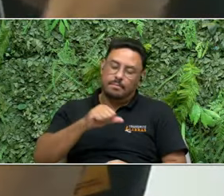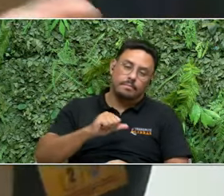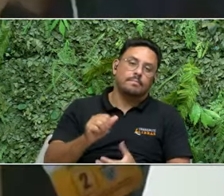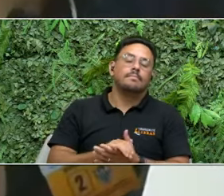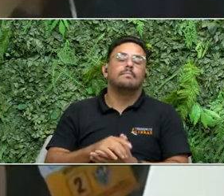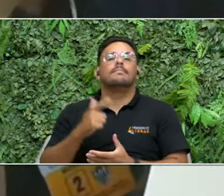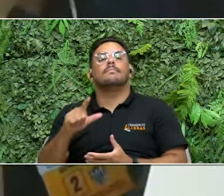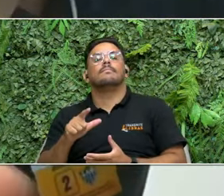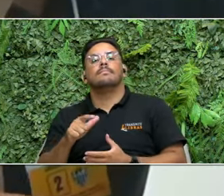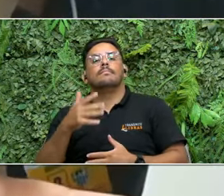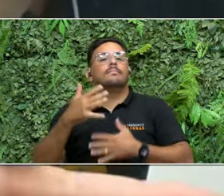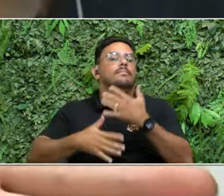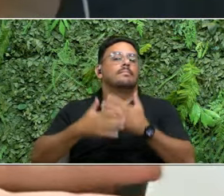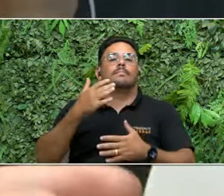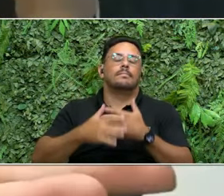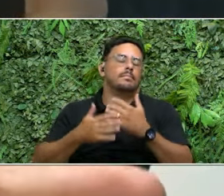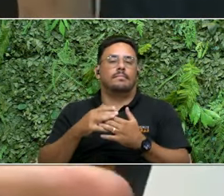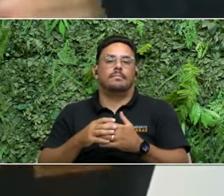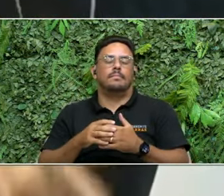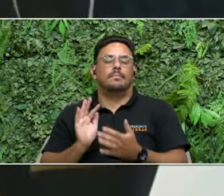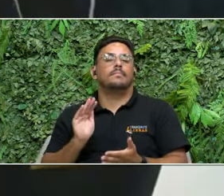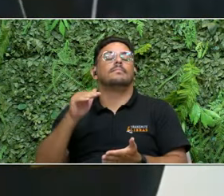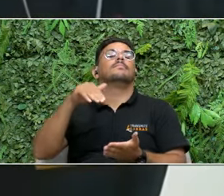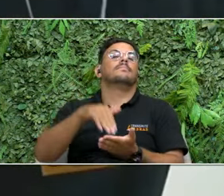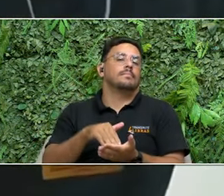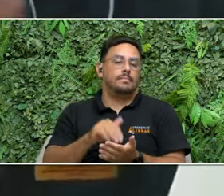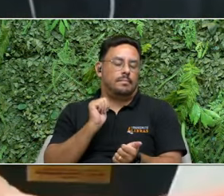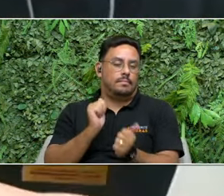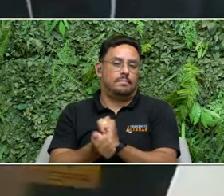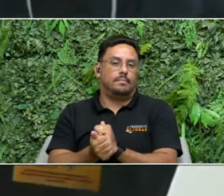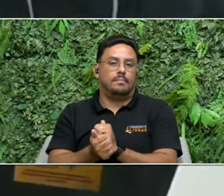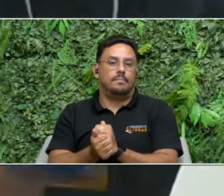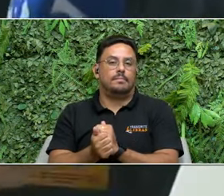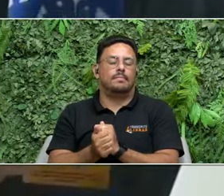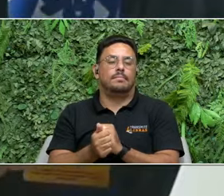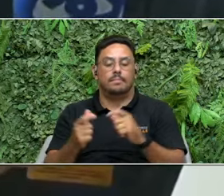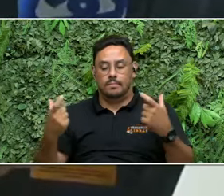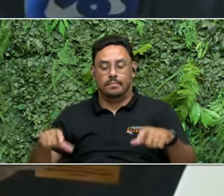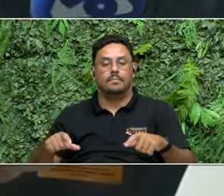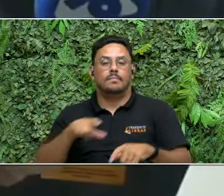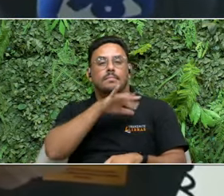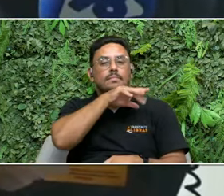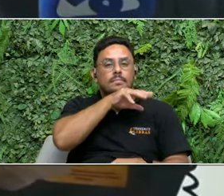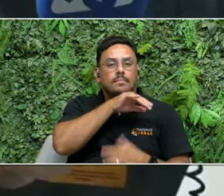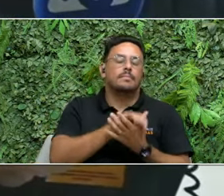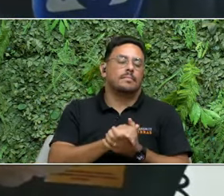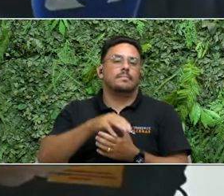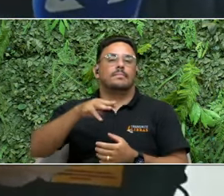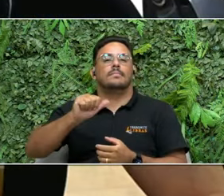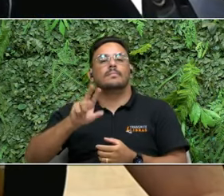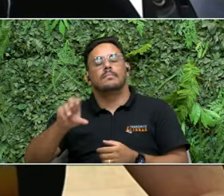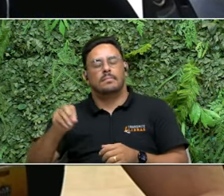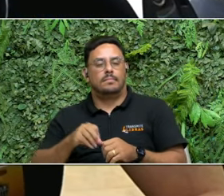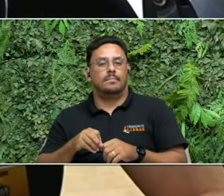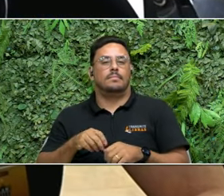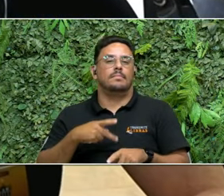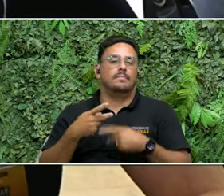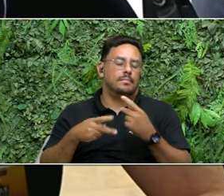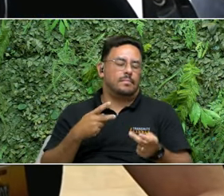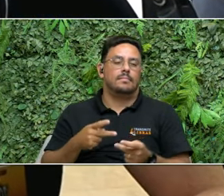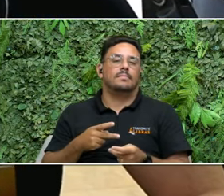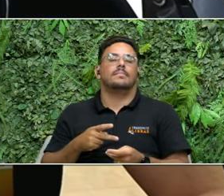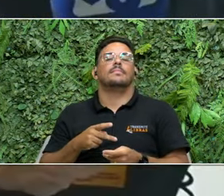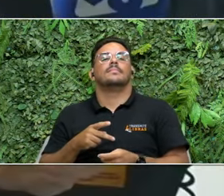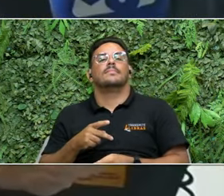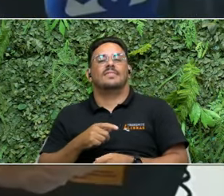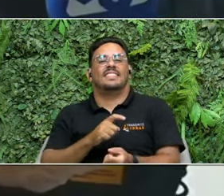uma maneira que não atrapalhou pelo menos o andamento do jogo né falar que o campo é ruim ah ruim foi o Marlon no primeiro tempo vamos falar a verdade ele tava é puto com